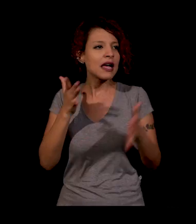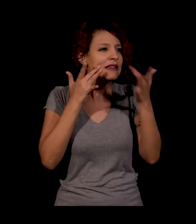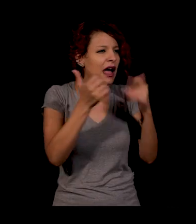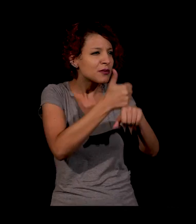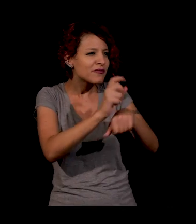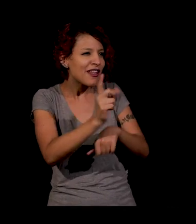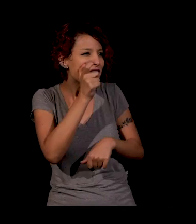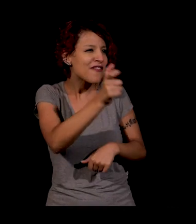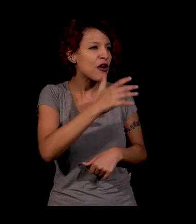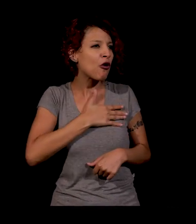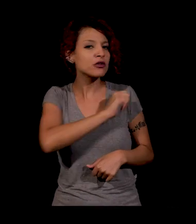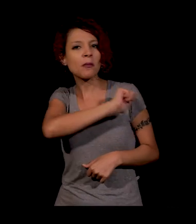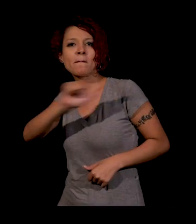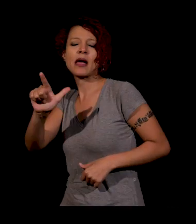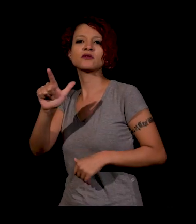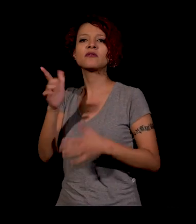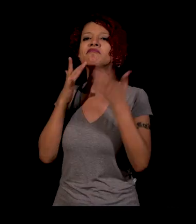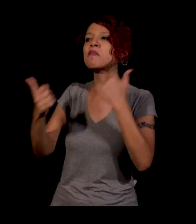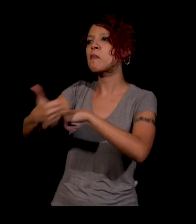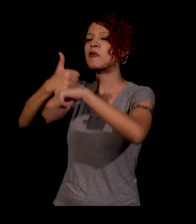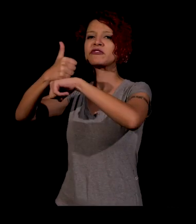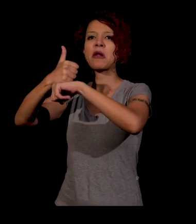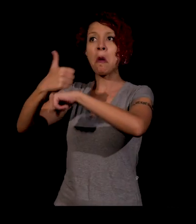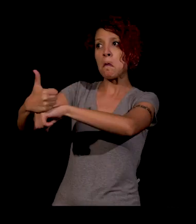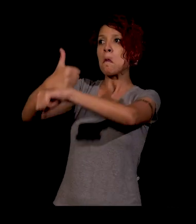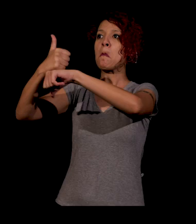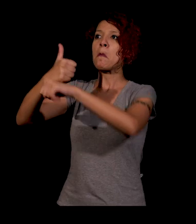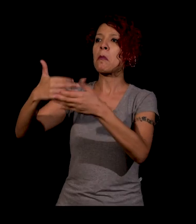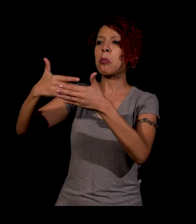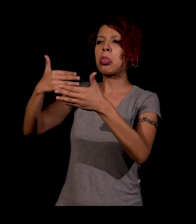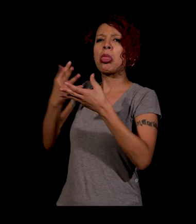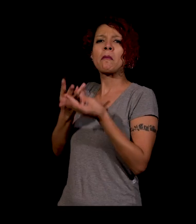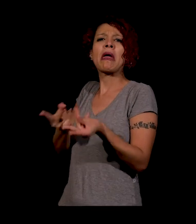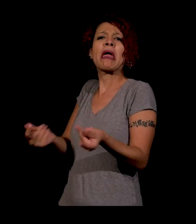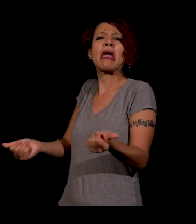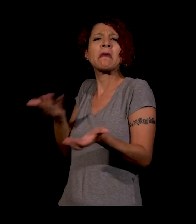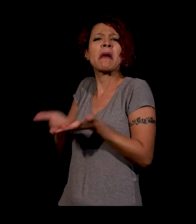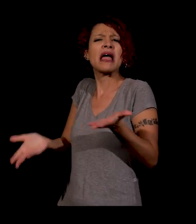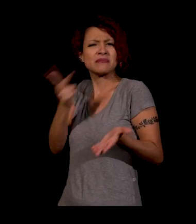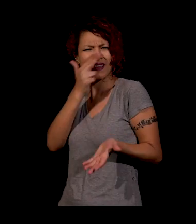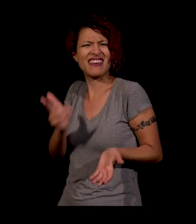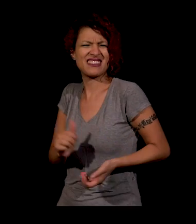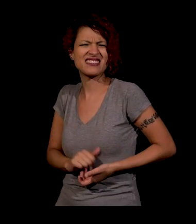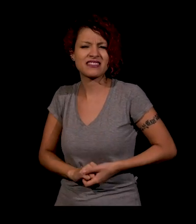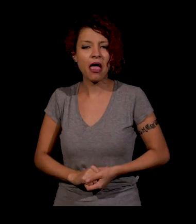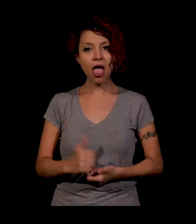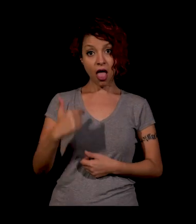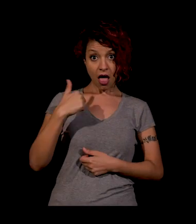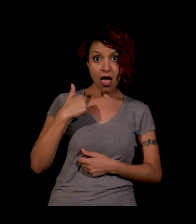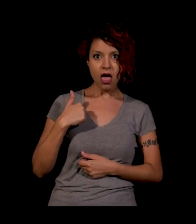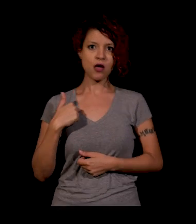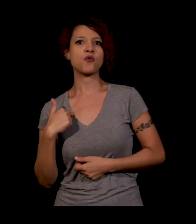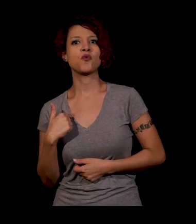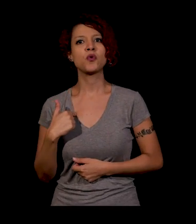que um teatro profissional, como se a gente virasse profissional, de alguma forma fosse perdendo alguma coisa. Então, eu não tenho assim,